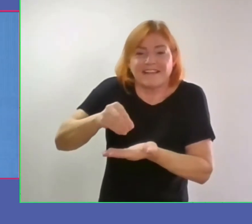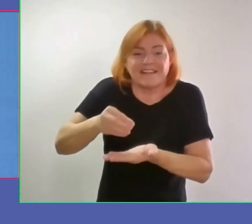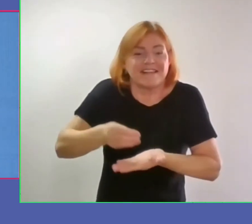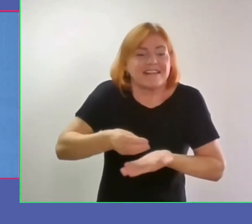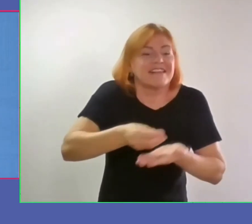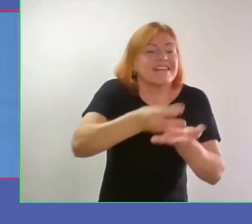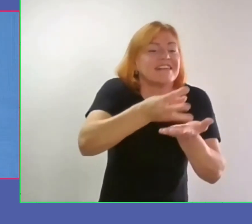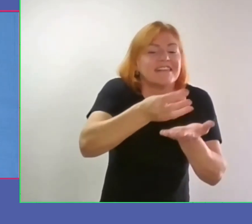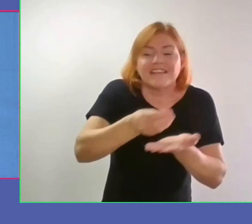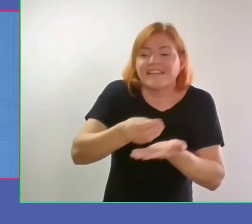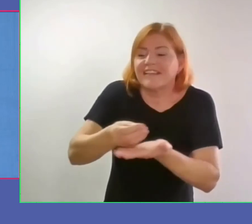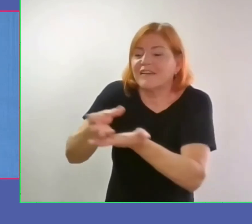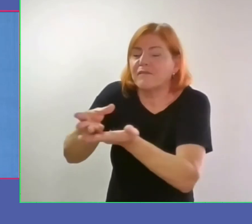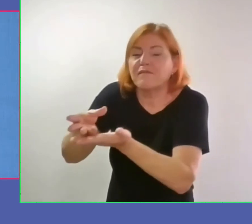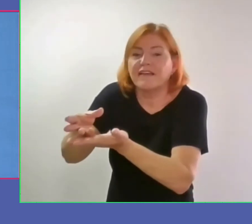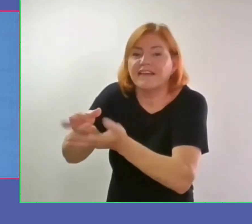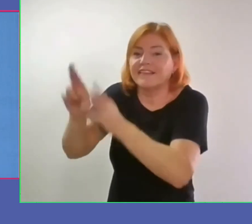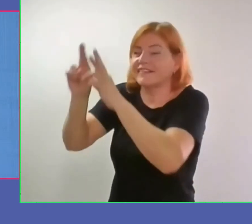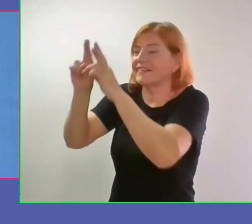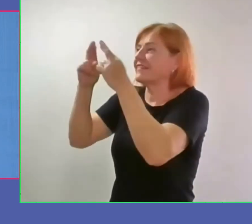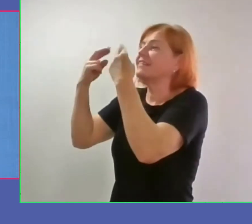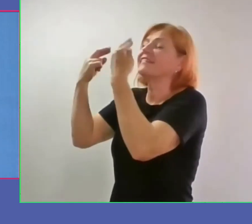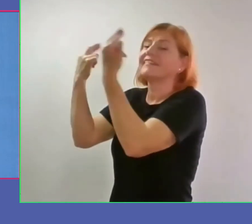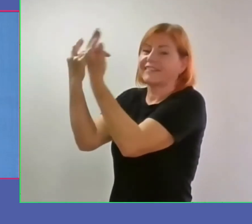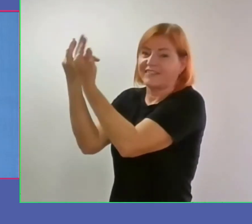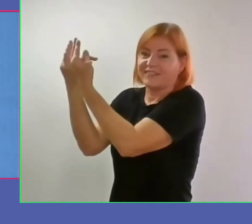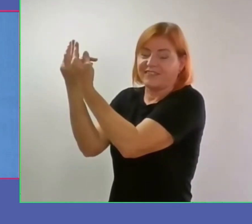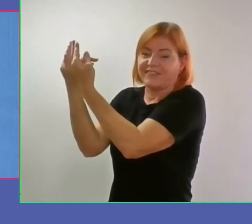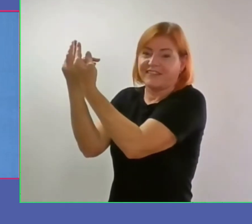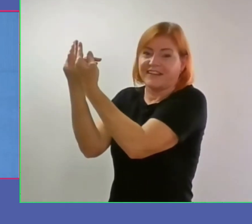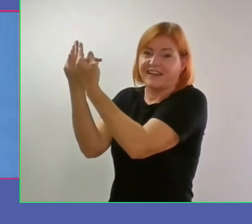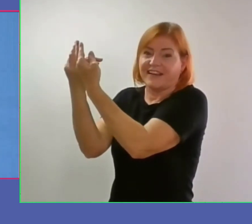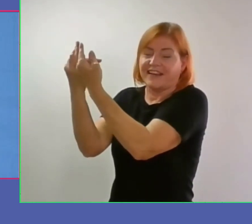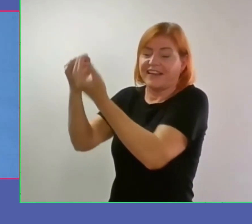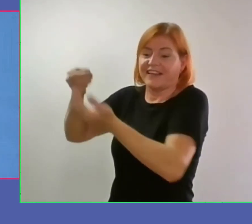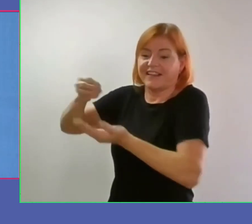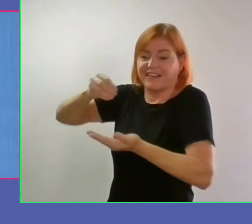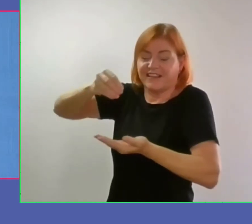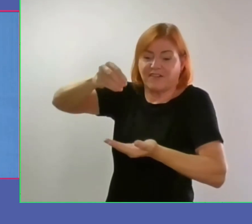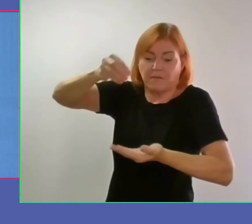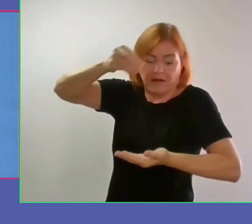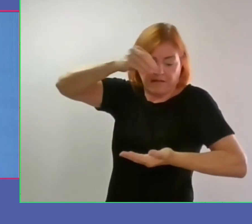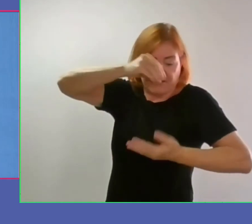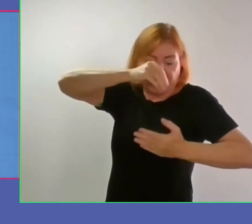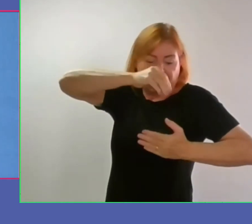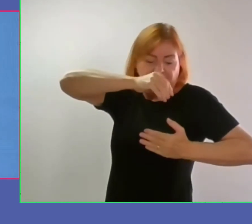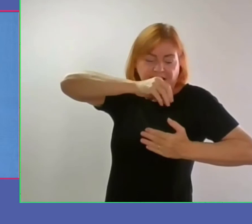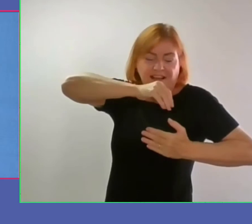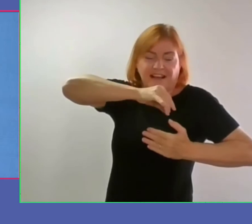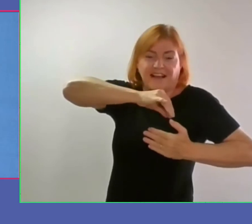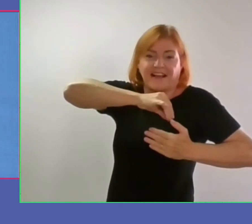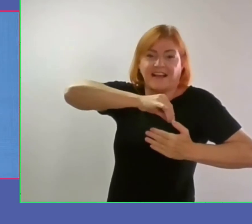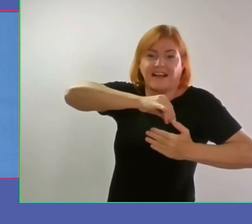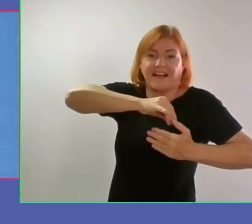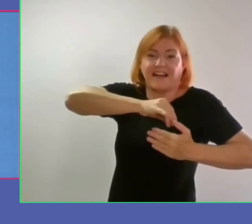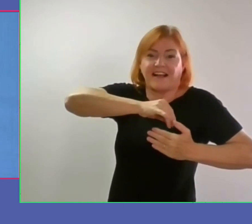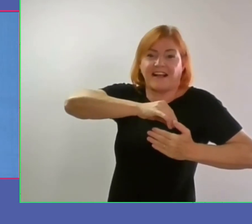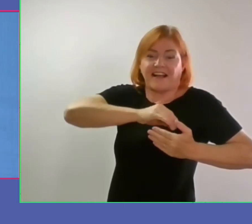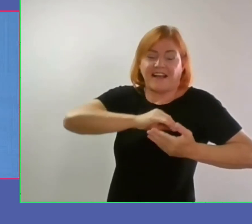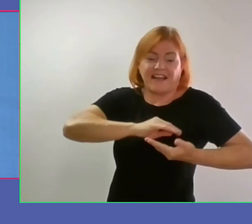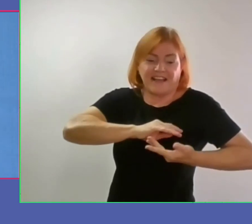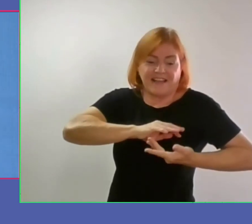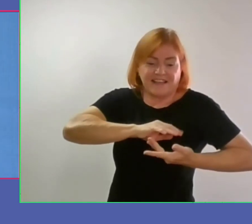nós pregamos cai no coração de um homem, o reino começa a nascer no coração daquele